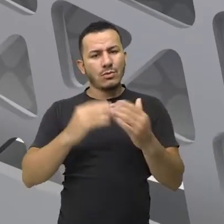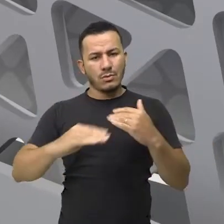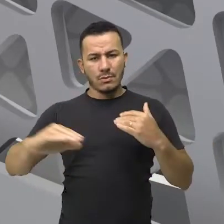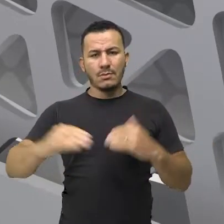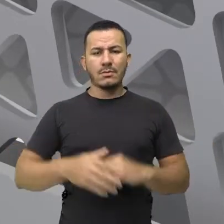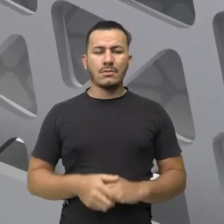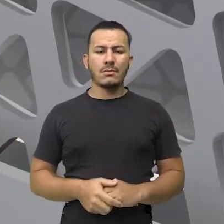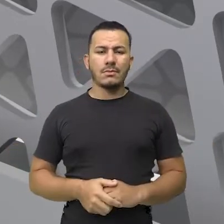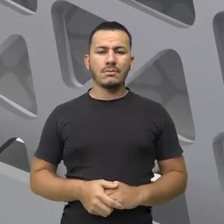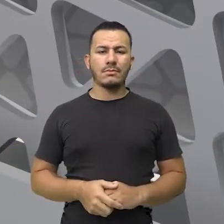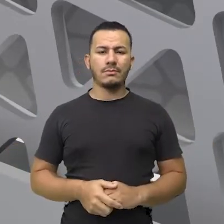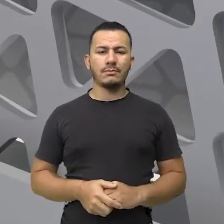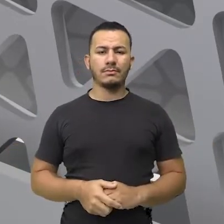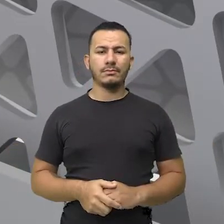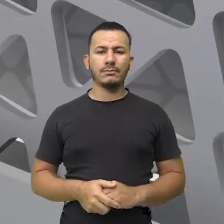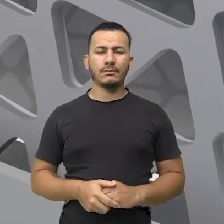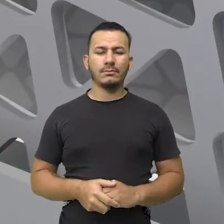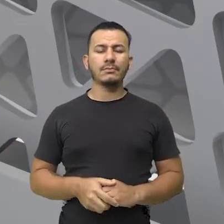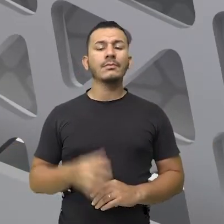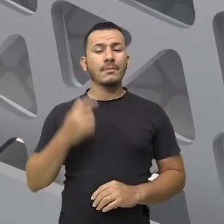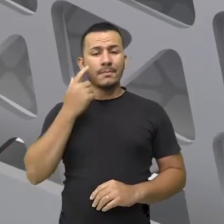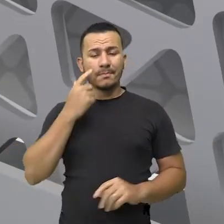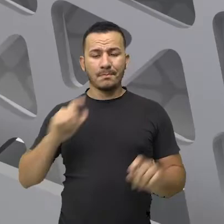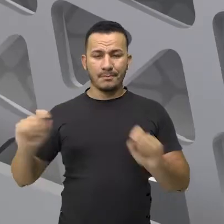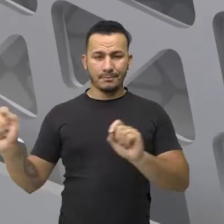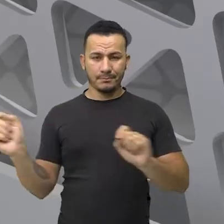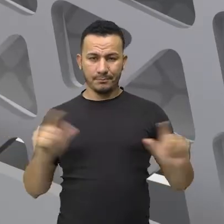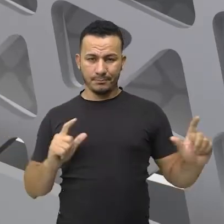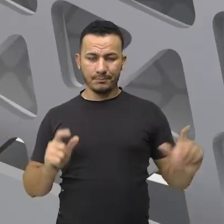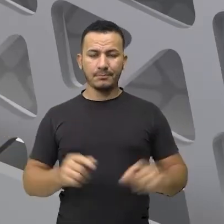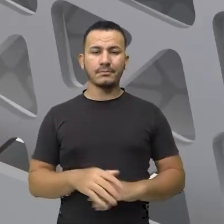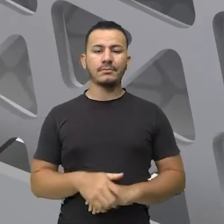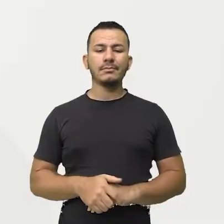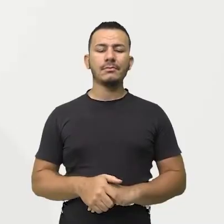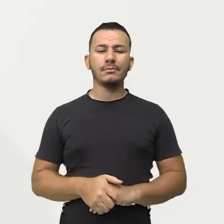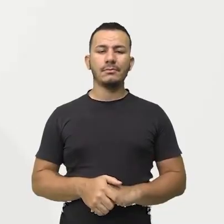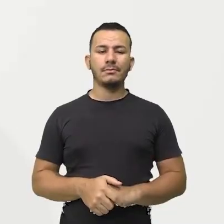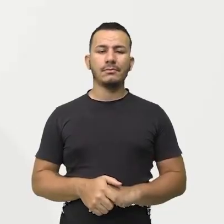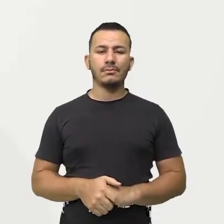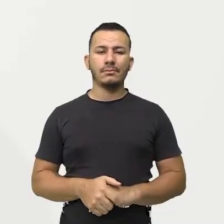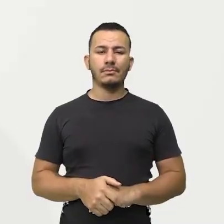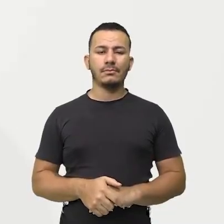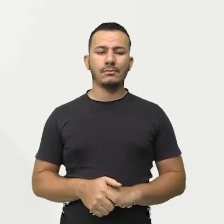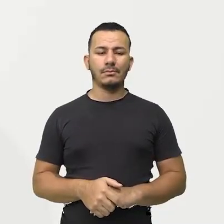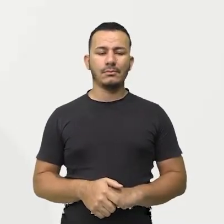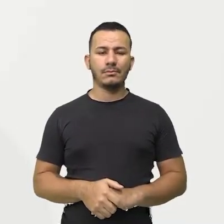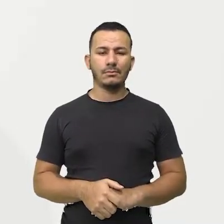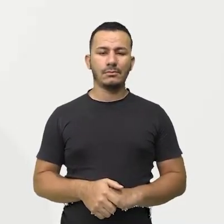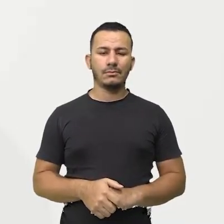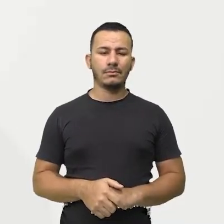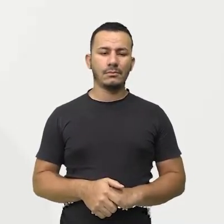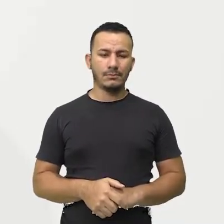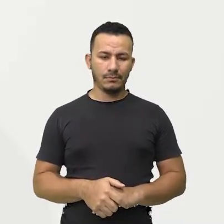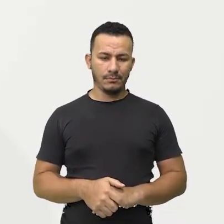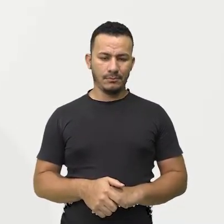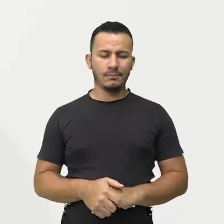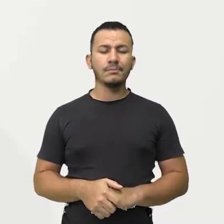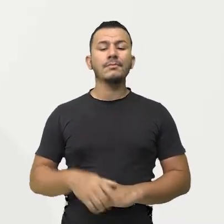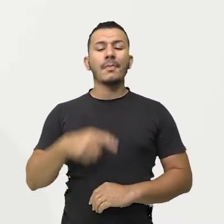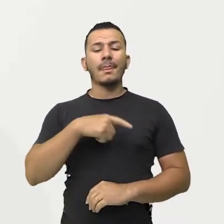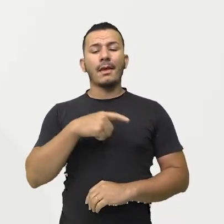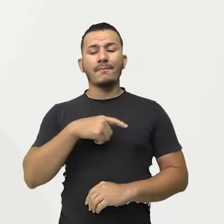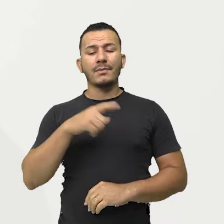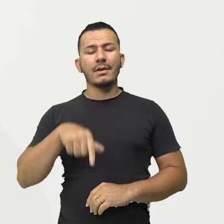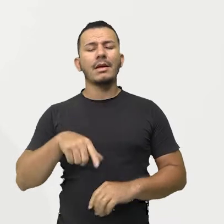a mesma, tá legal? Beleza, então acompanha comigo então a nossa próxima cartela. Vejam só, uma